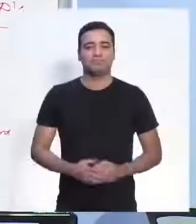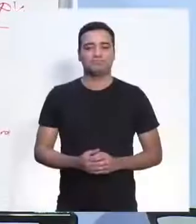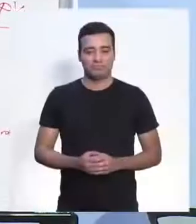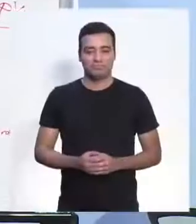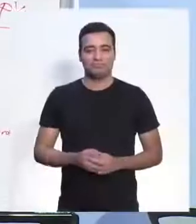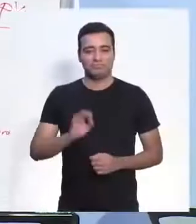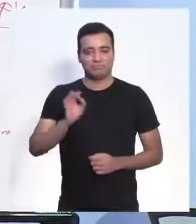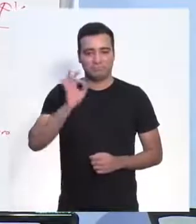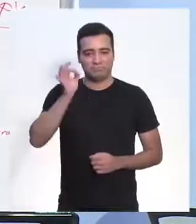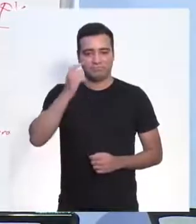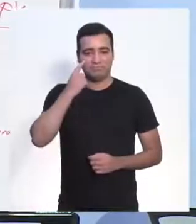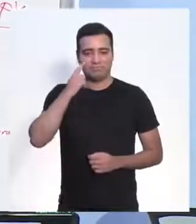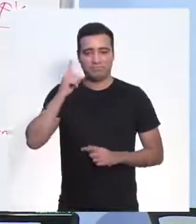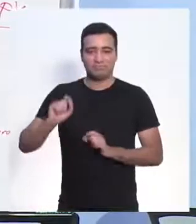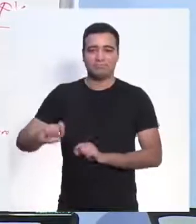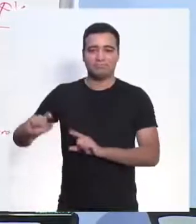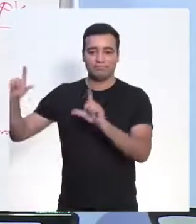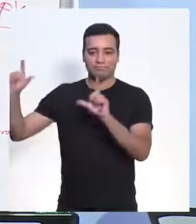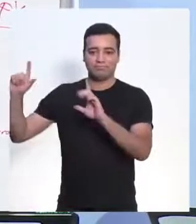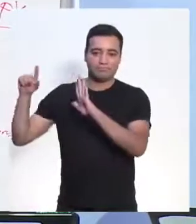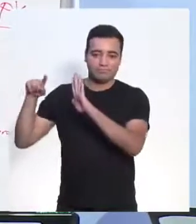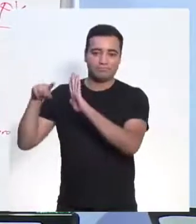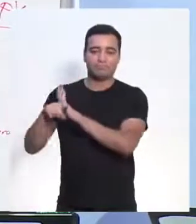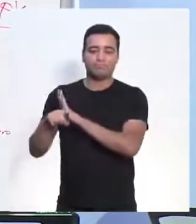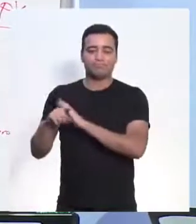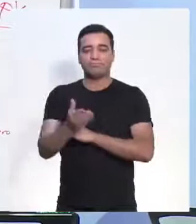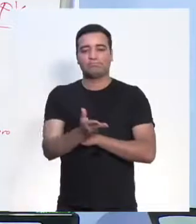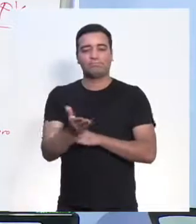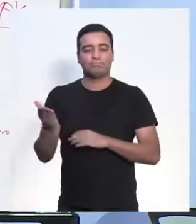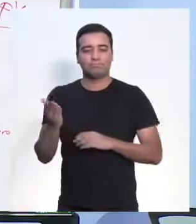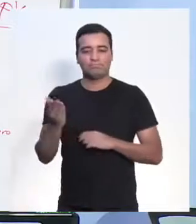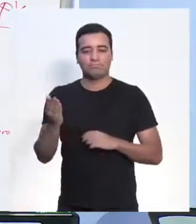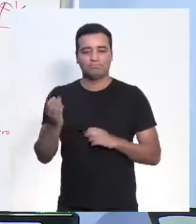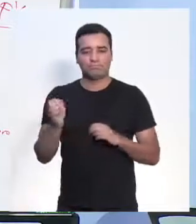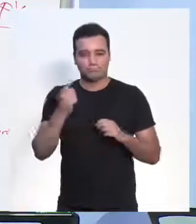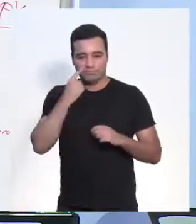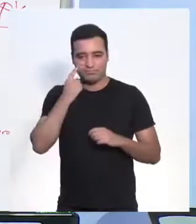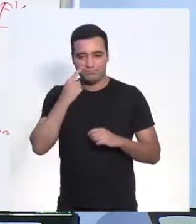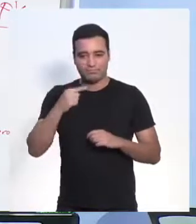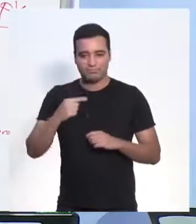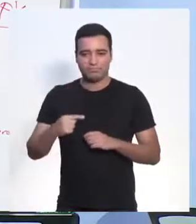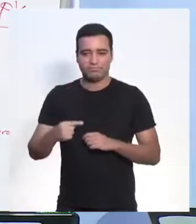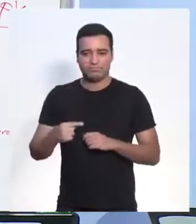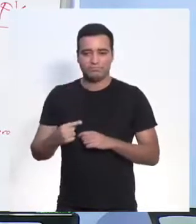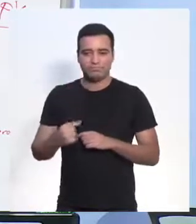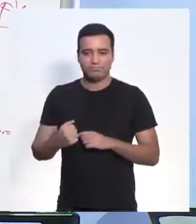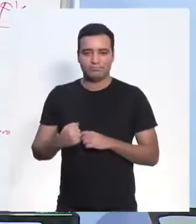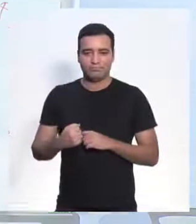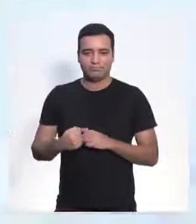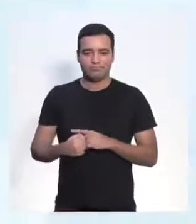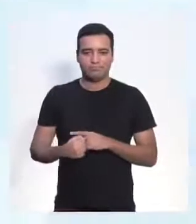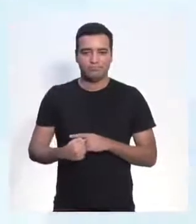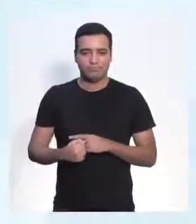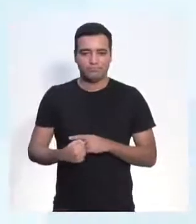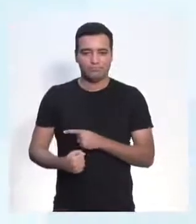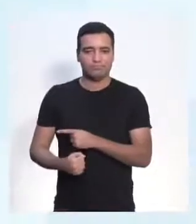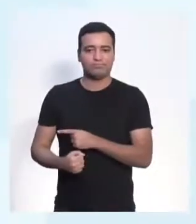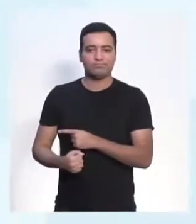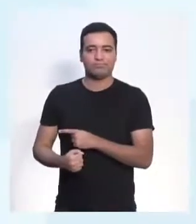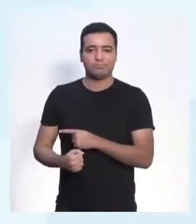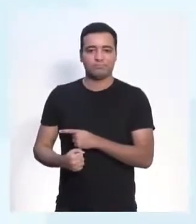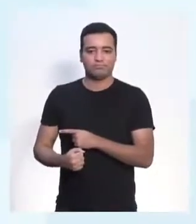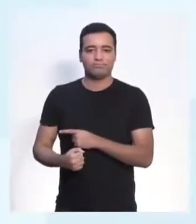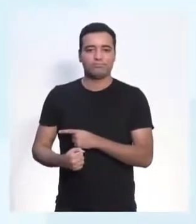Isso, vamos pôr na tela aí a pergunta para vocês. Isso, próximo. Isso, olha só. A pergunta é: What happened